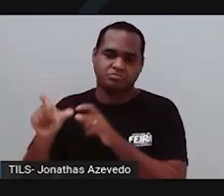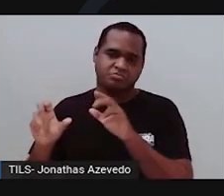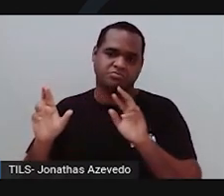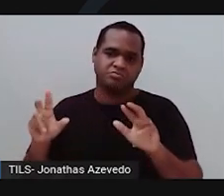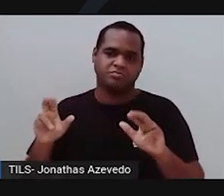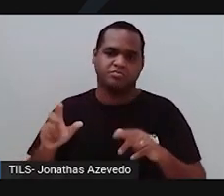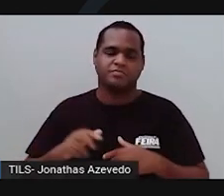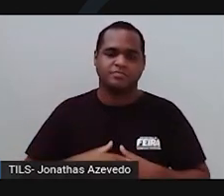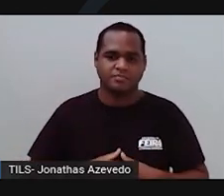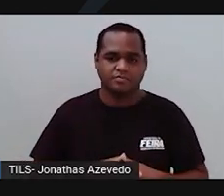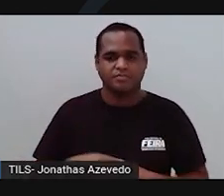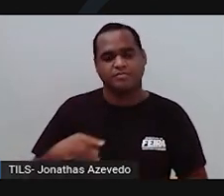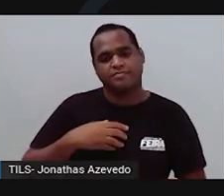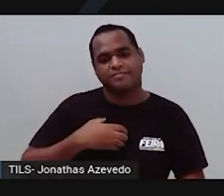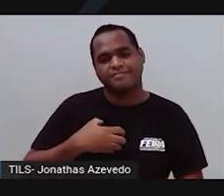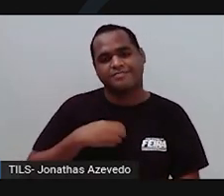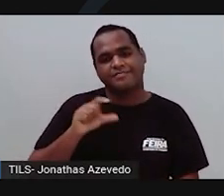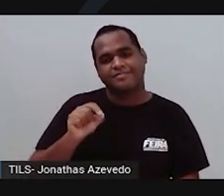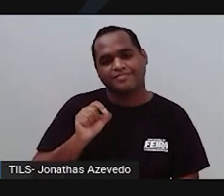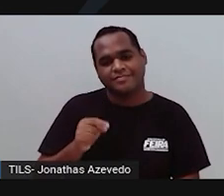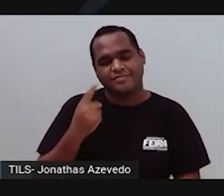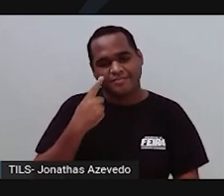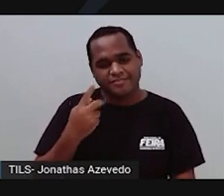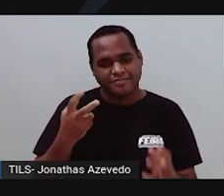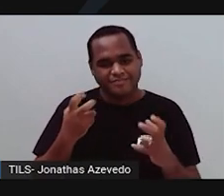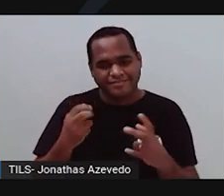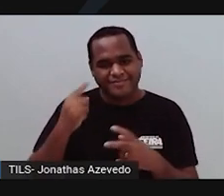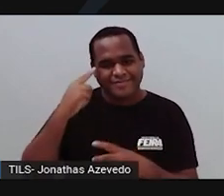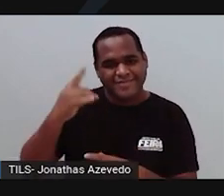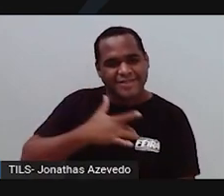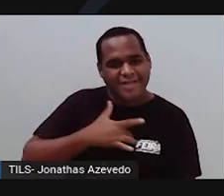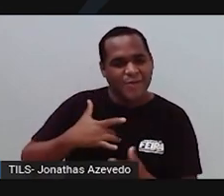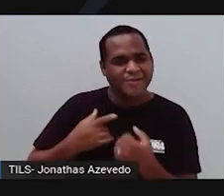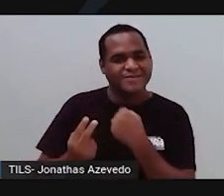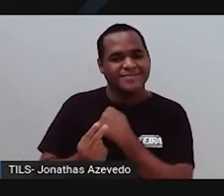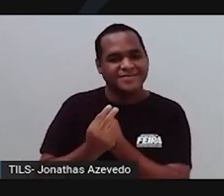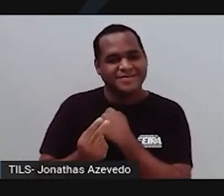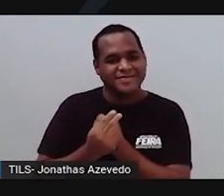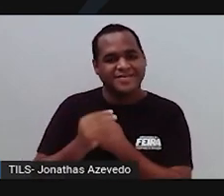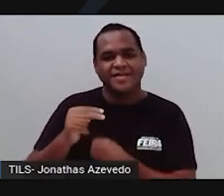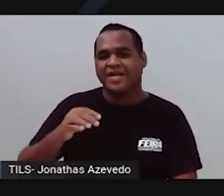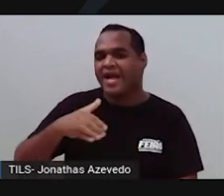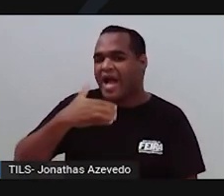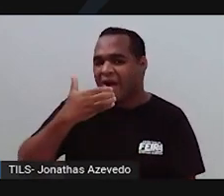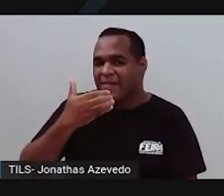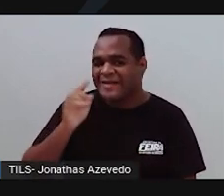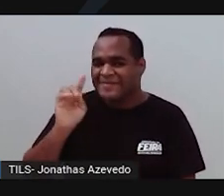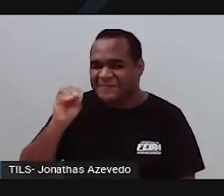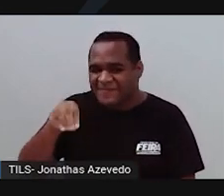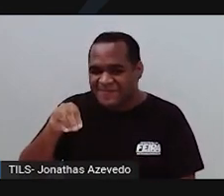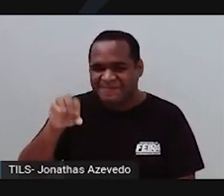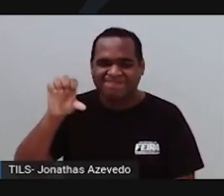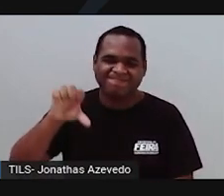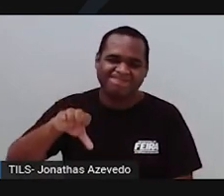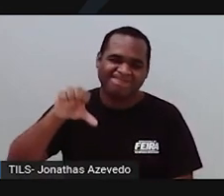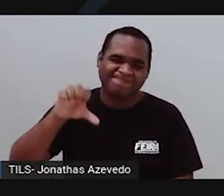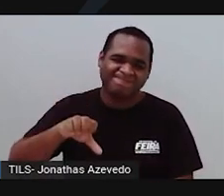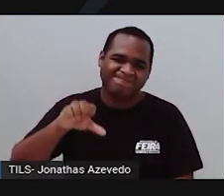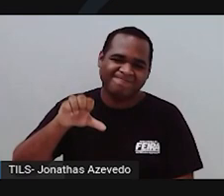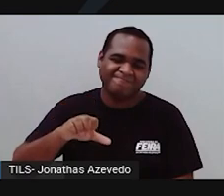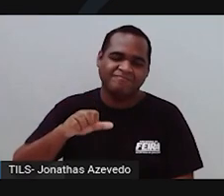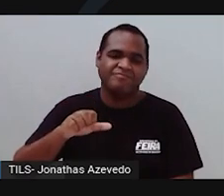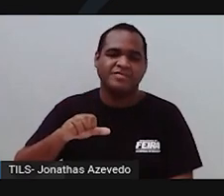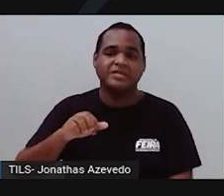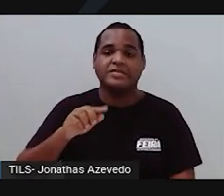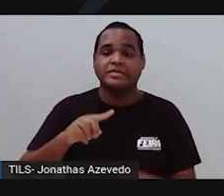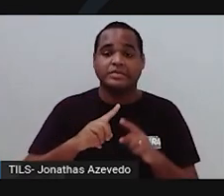O sentido do paladar também nos ajuda a proteger a nossa saúde, pois assim não comemos alimentos estragados. Se o sabor não for